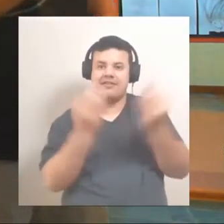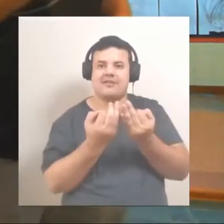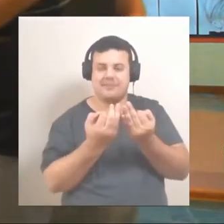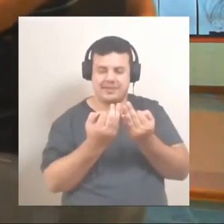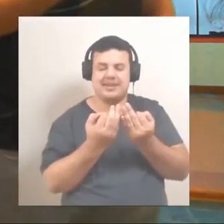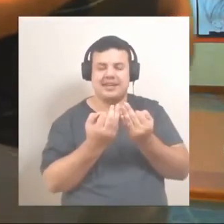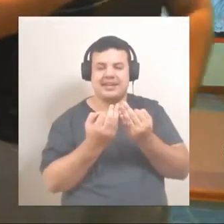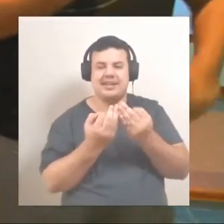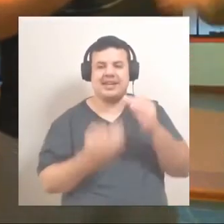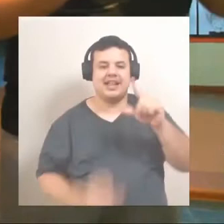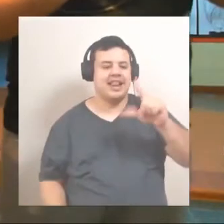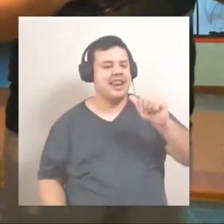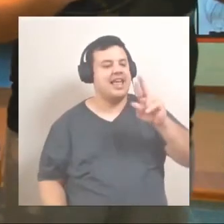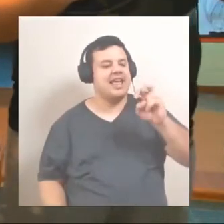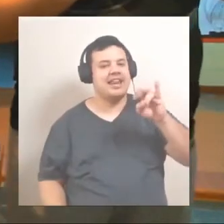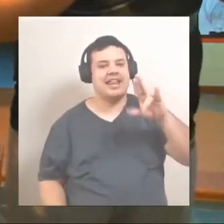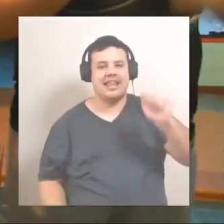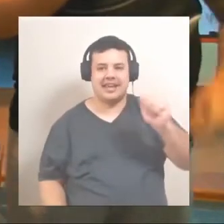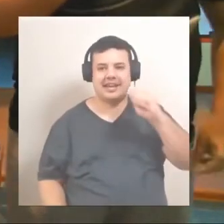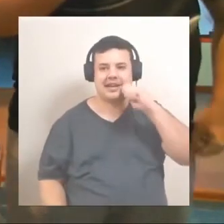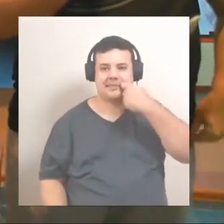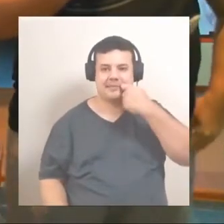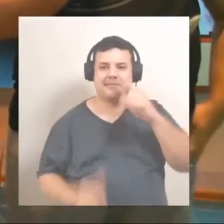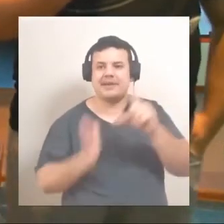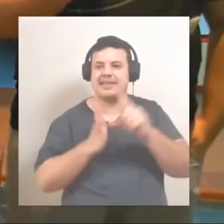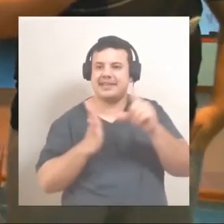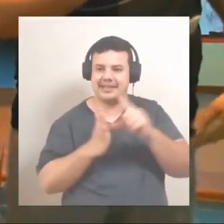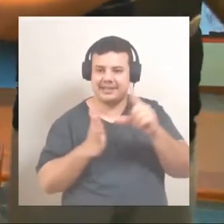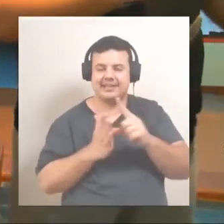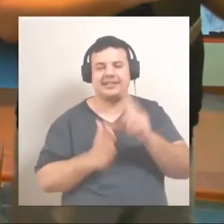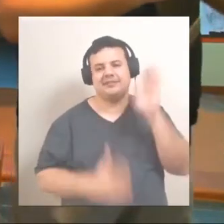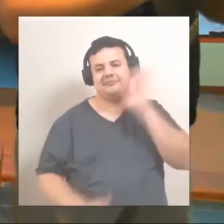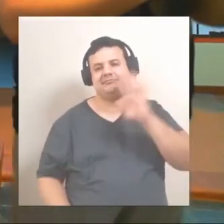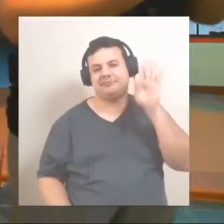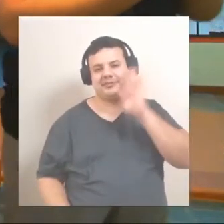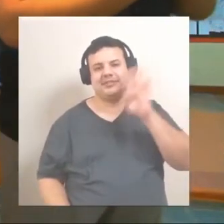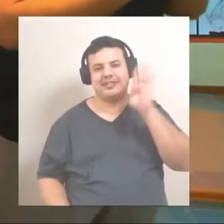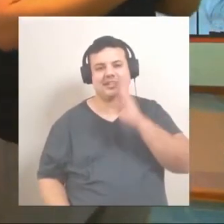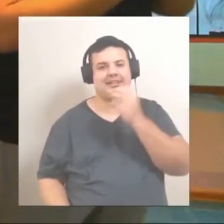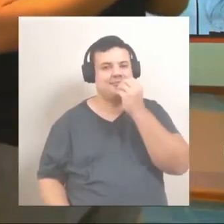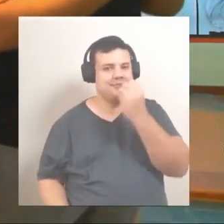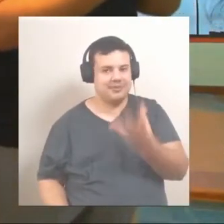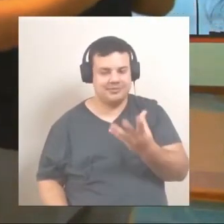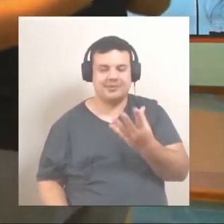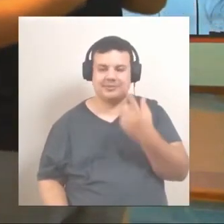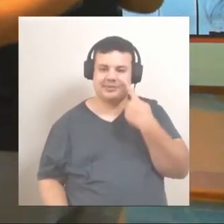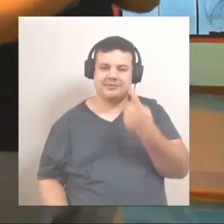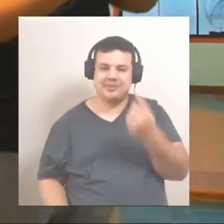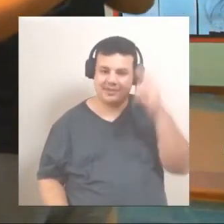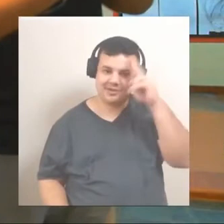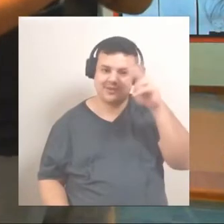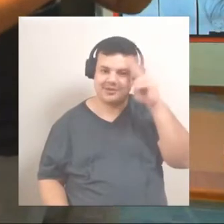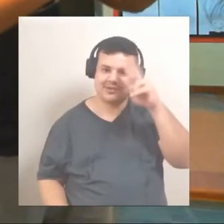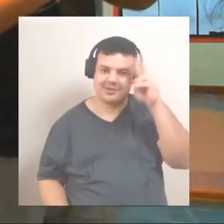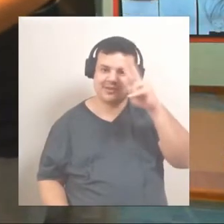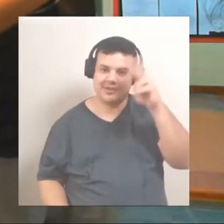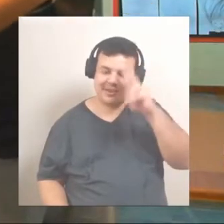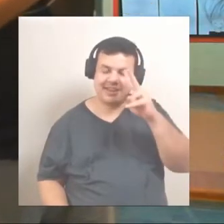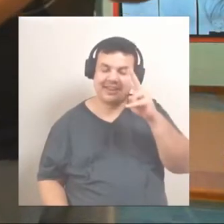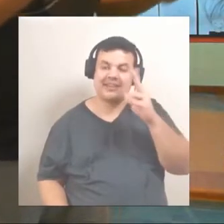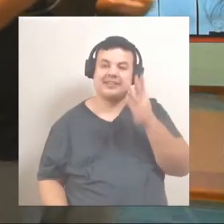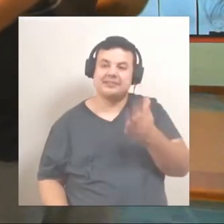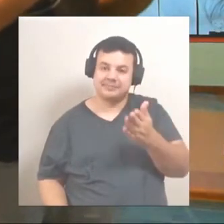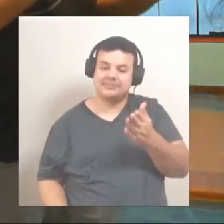ter o reconhecimento do bairro todo, né? Uma das coisas mais legais, e eu vejo pela história do Açucena, achei muito bacana, é justamente